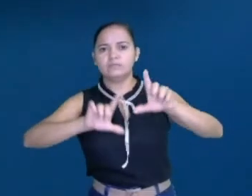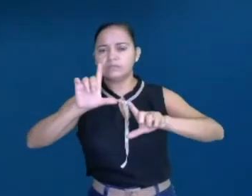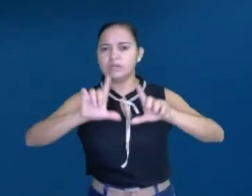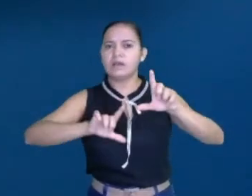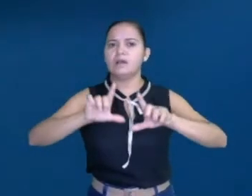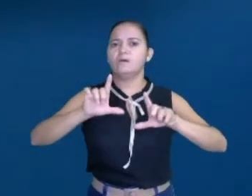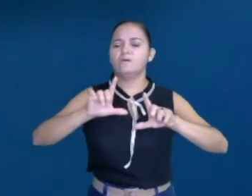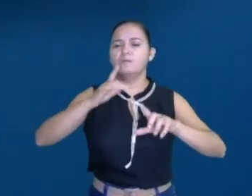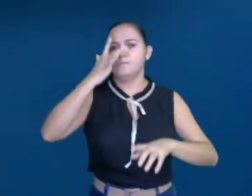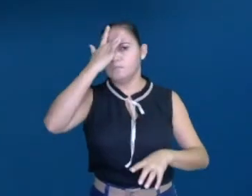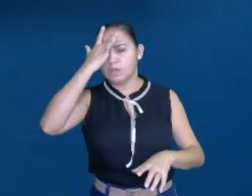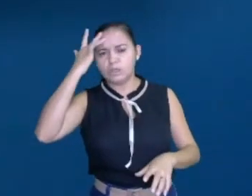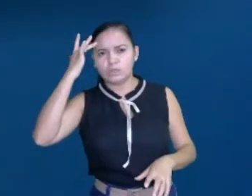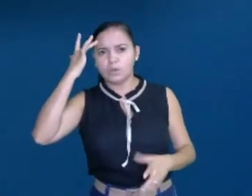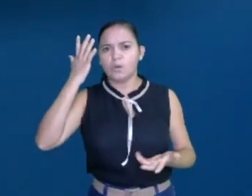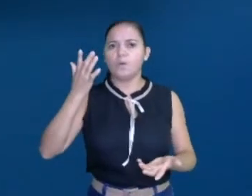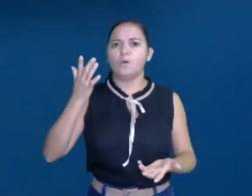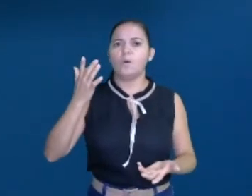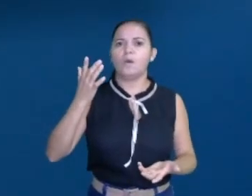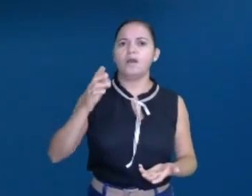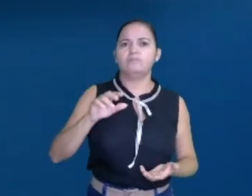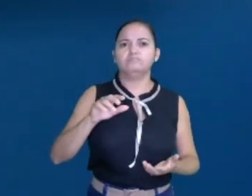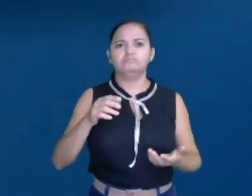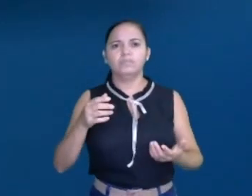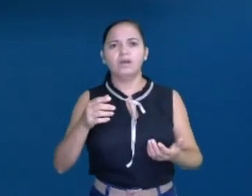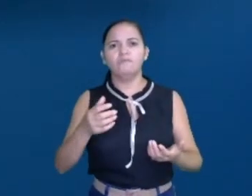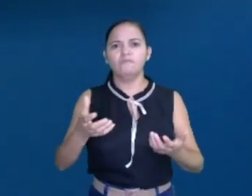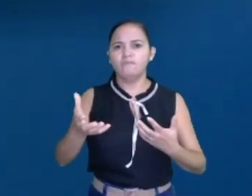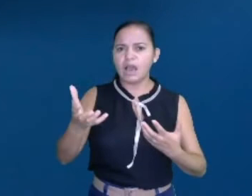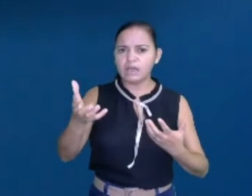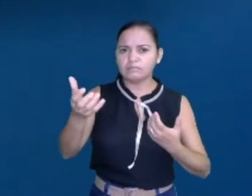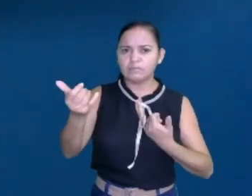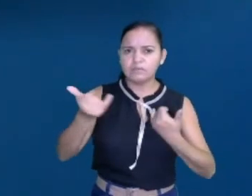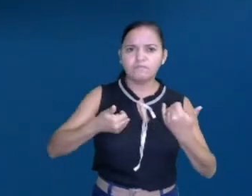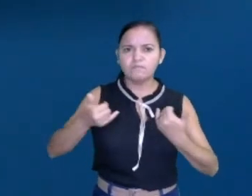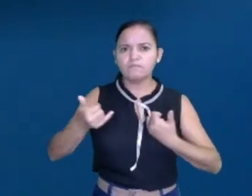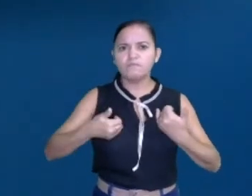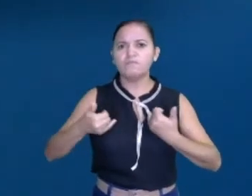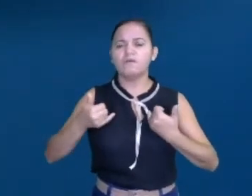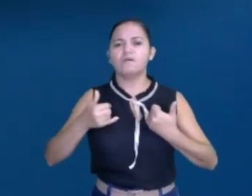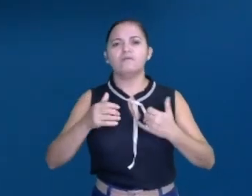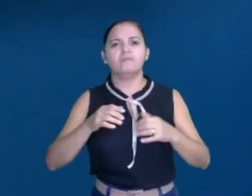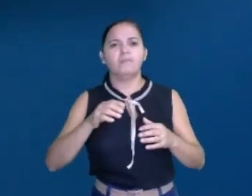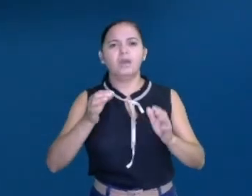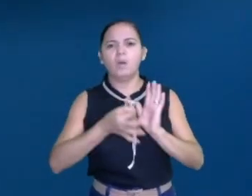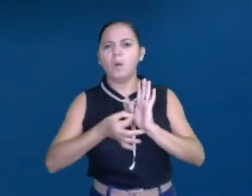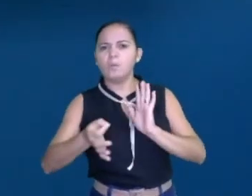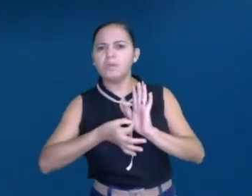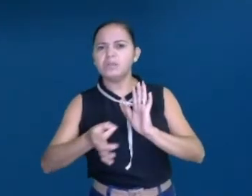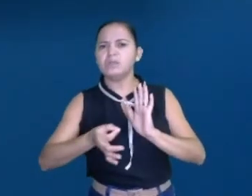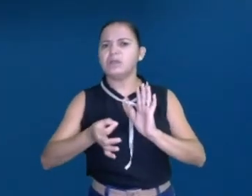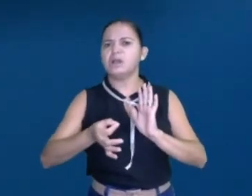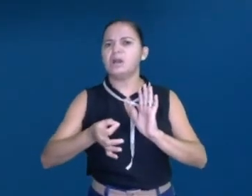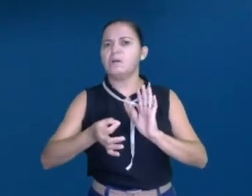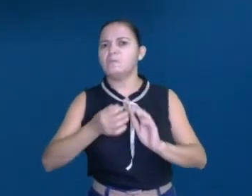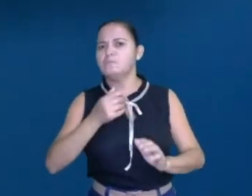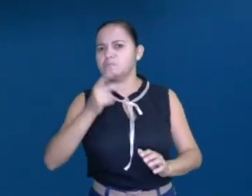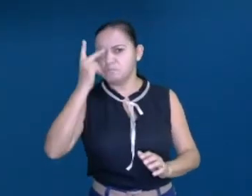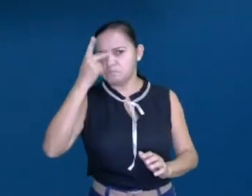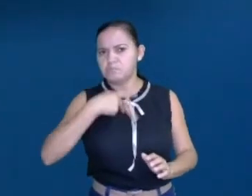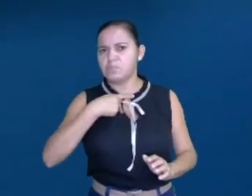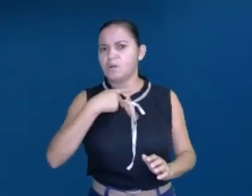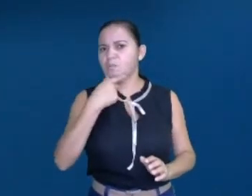aquele pessoal que vai receber informação, não tem opinião própria formada e vai receber